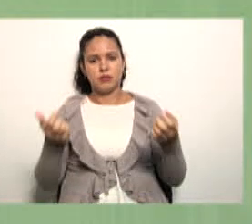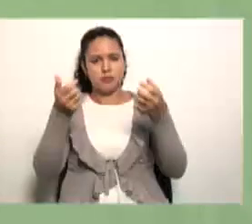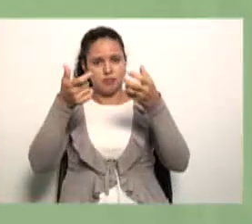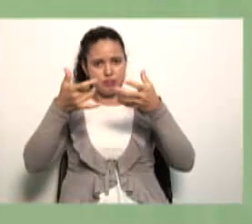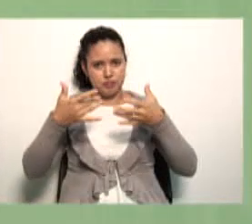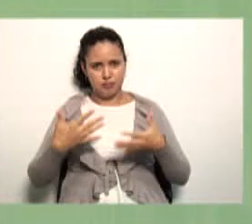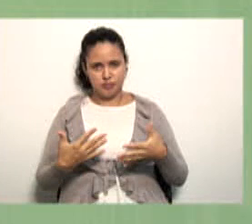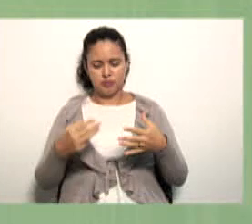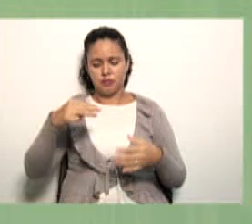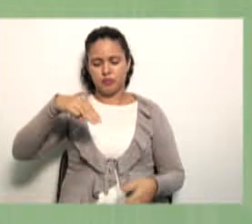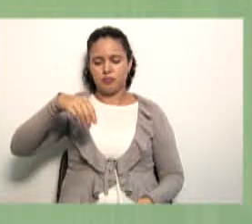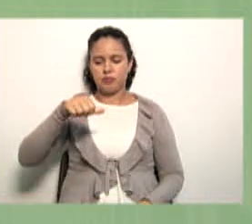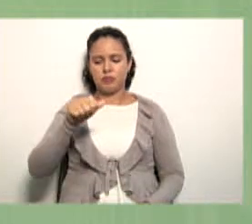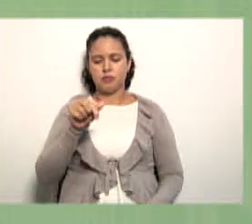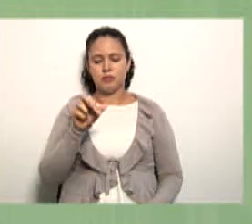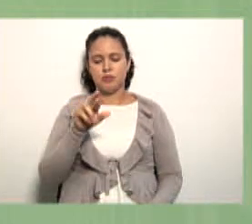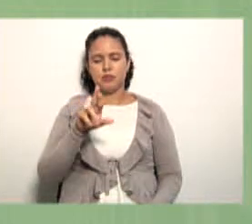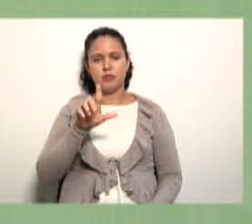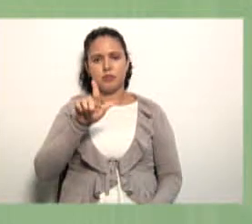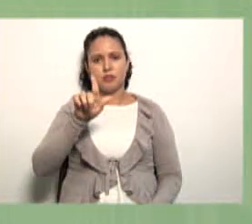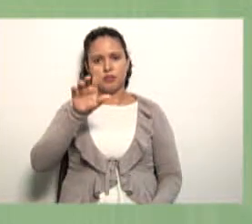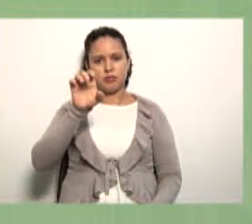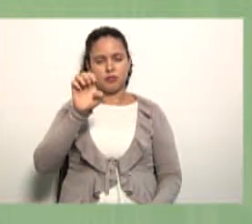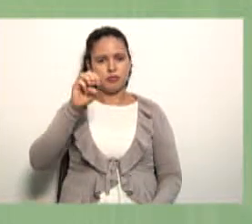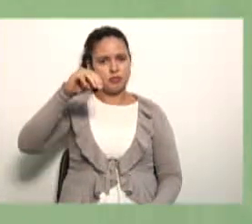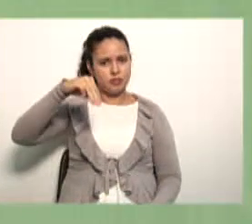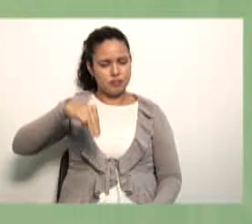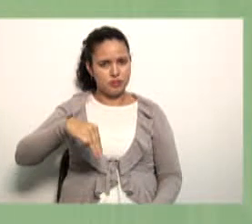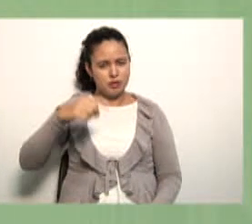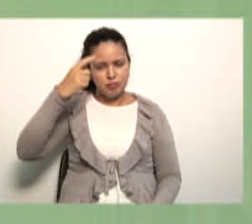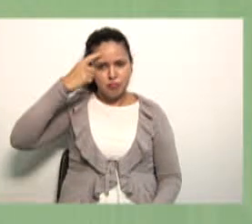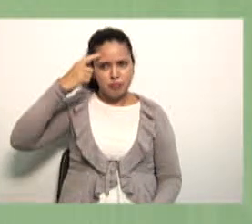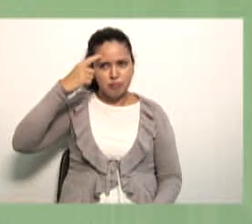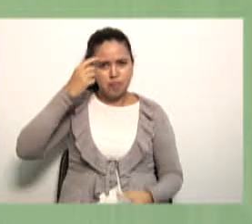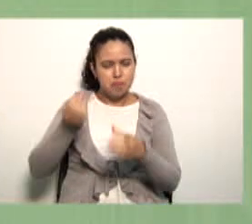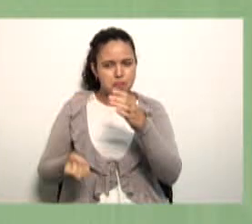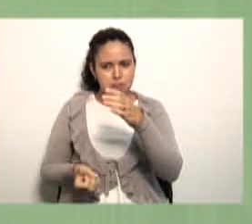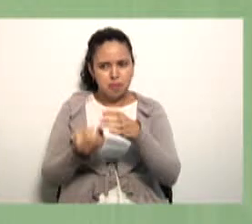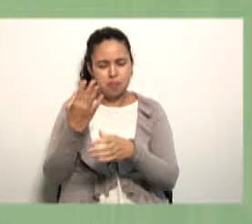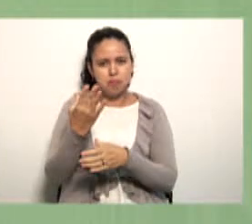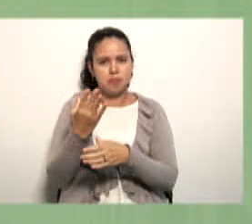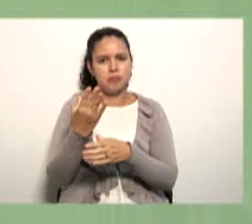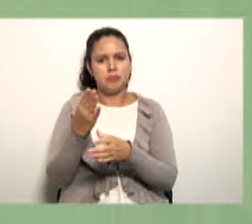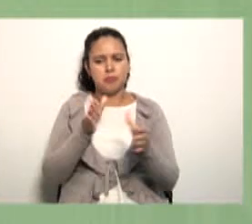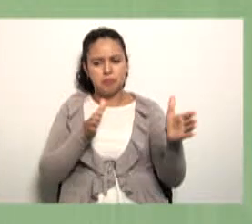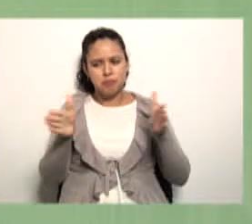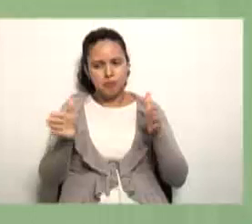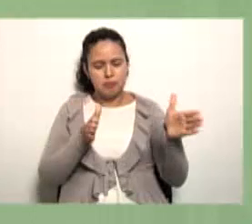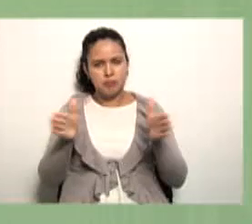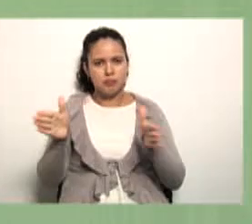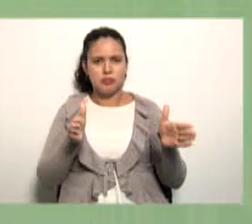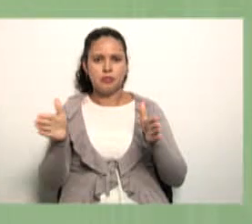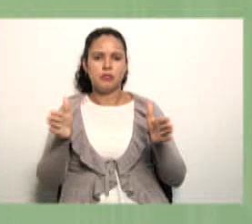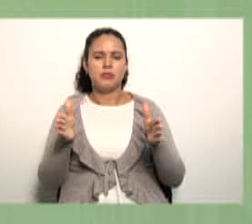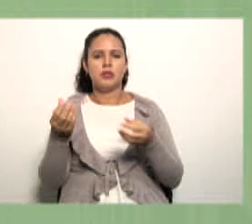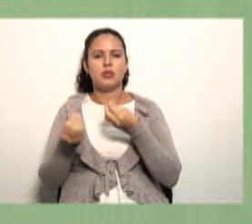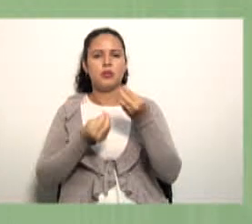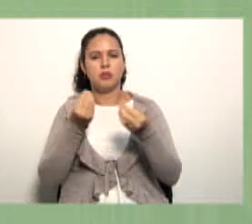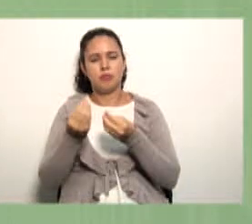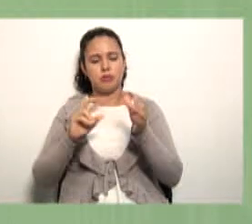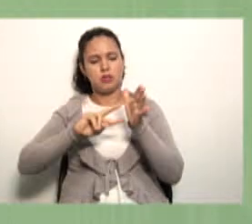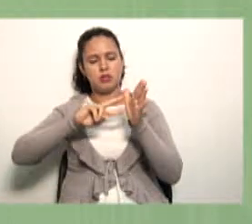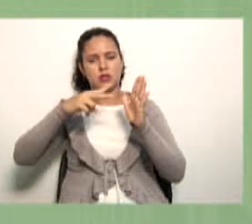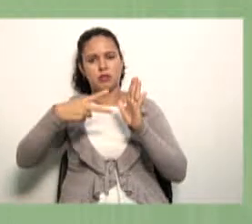margem na economia, a gente está pensando na existência de extremos, né? Isso significa que